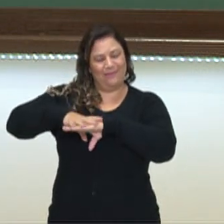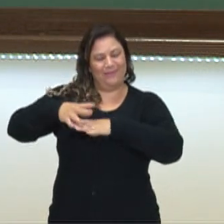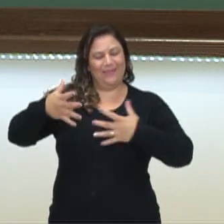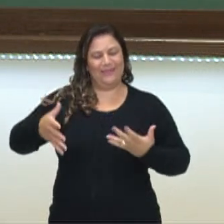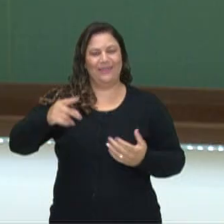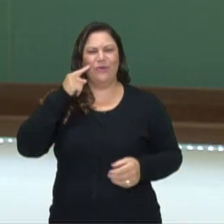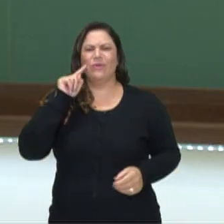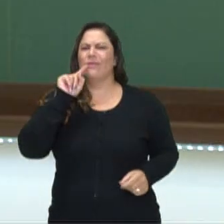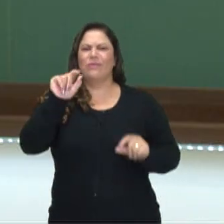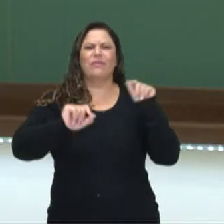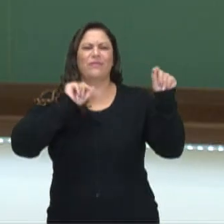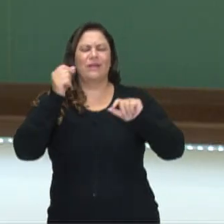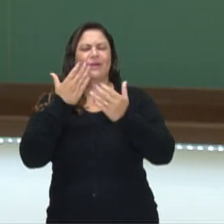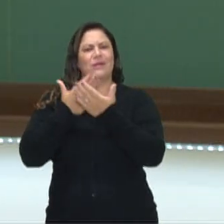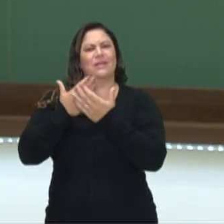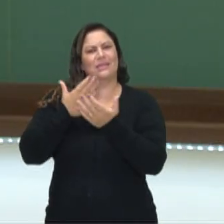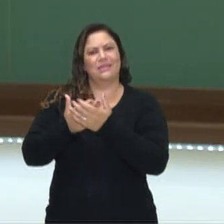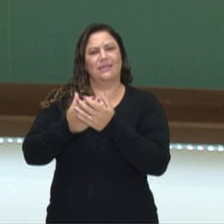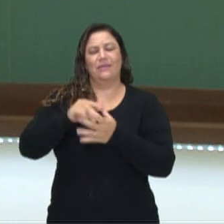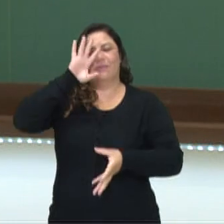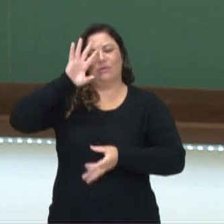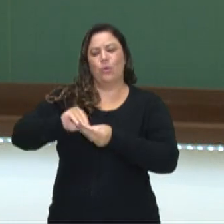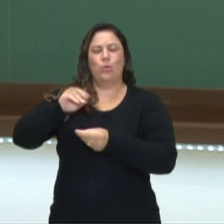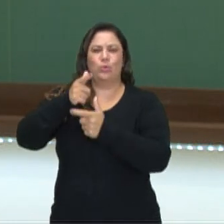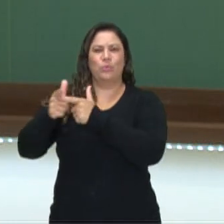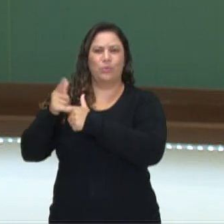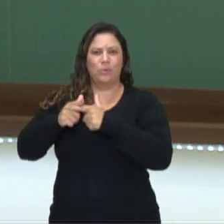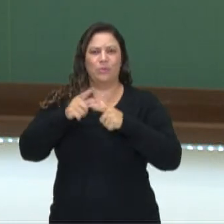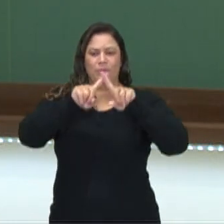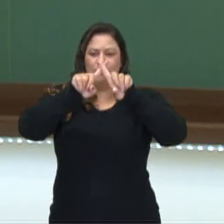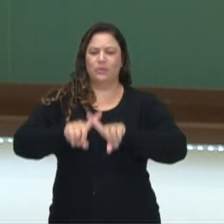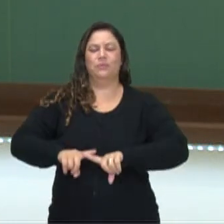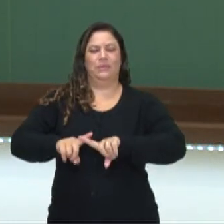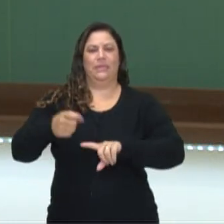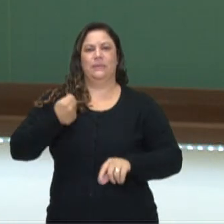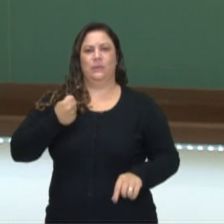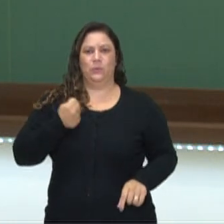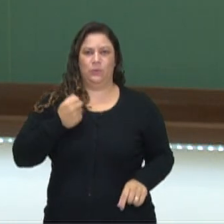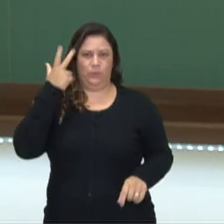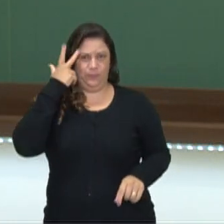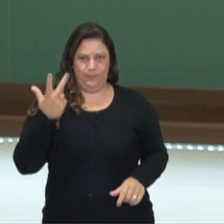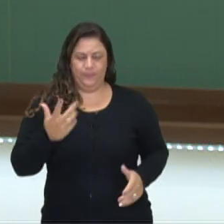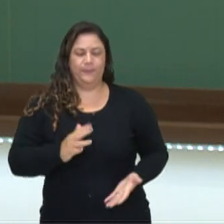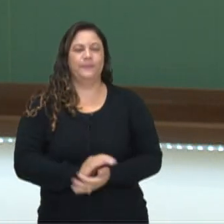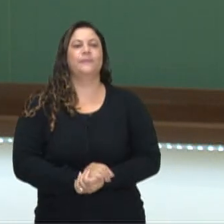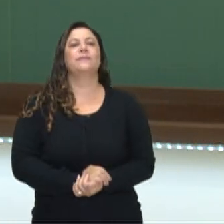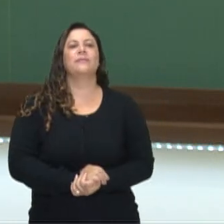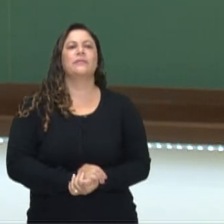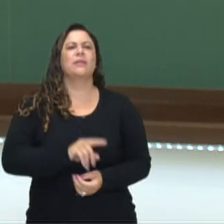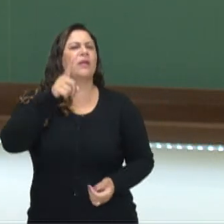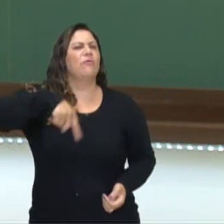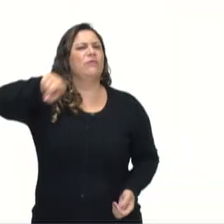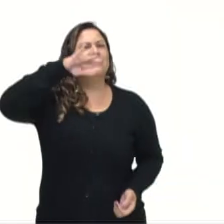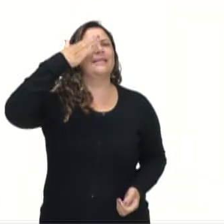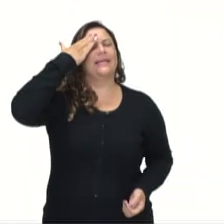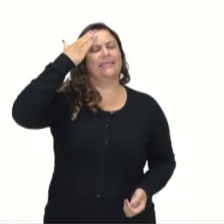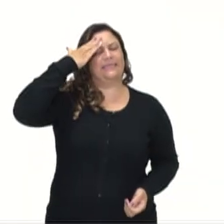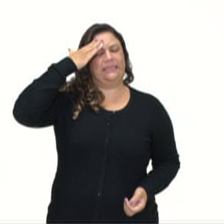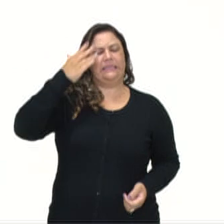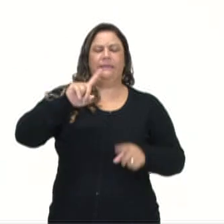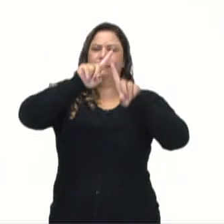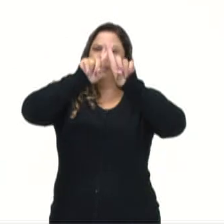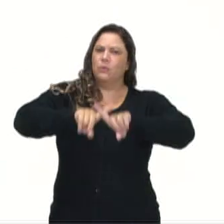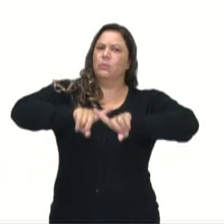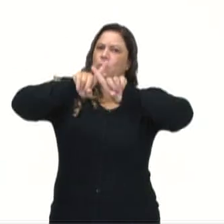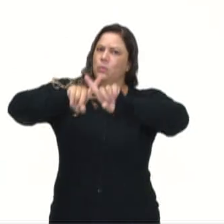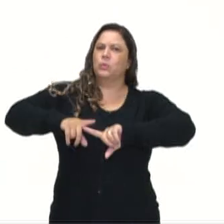aula? Resolver problemas com multiplicação de números naturais. Vamos lá? Vocês sabiam que as propriedades da